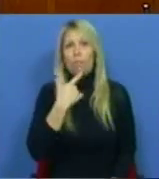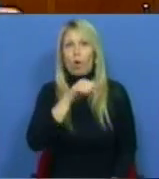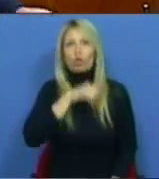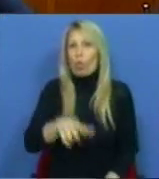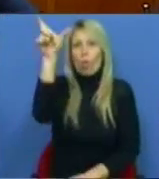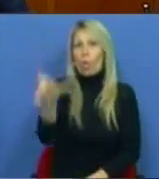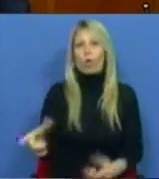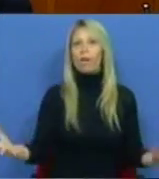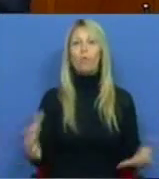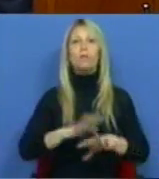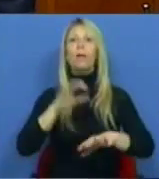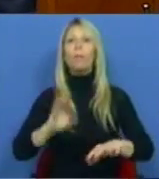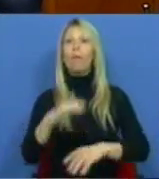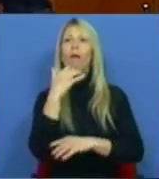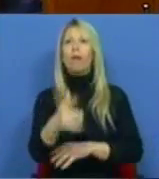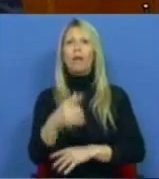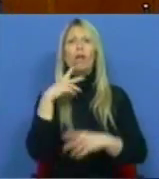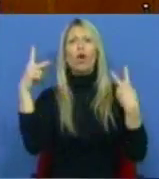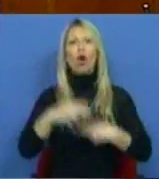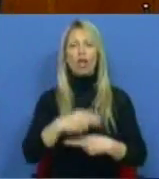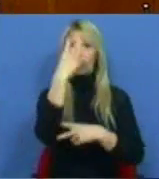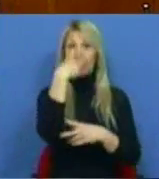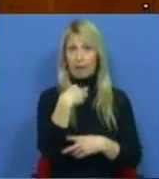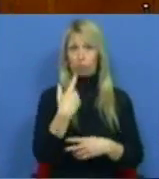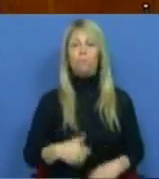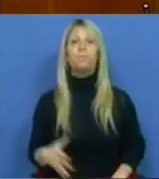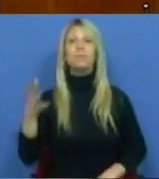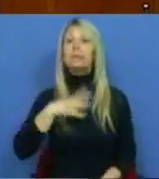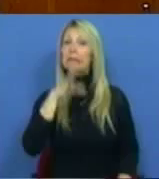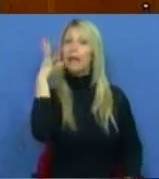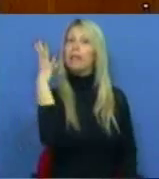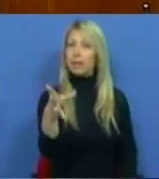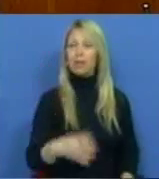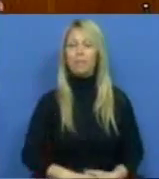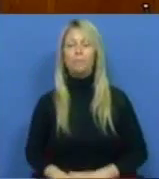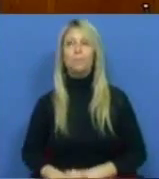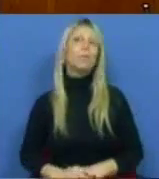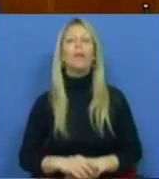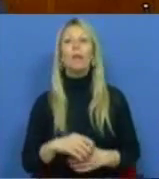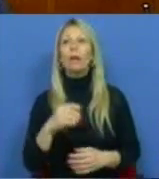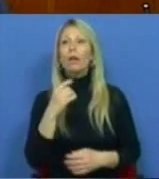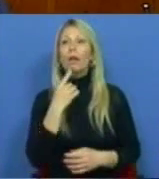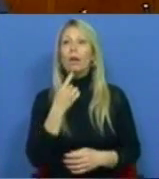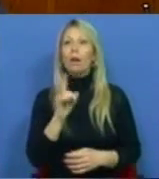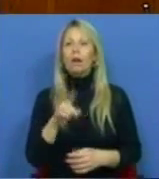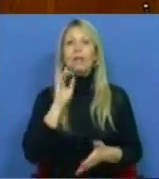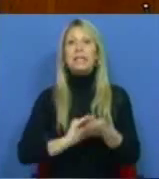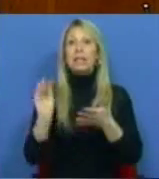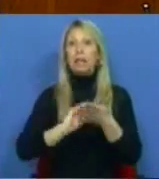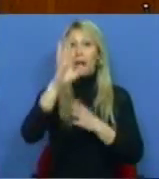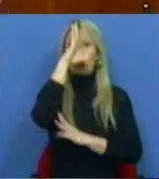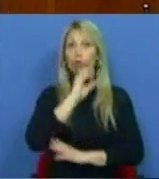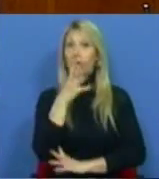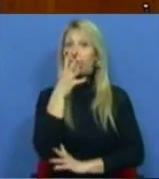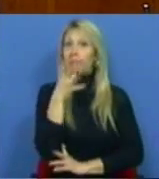ao que diz, quanto aos cortes cegos. E quero reafirmar, a Secretária de Estado